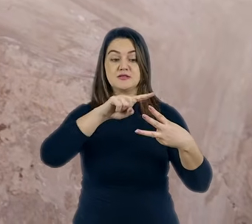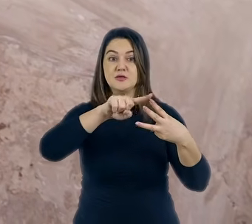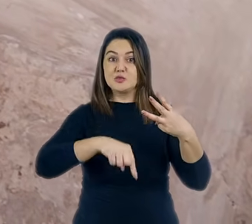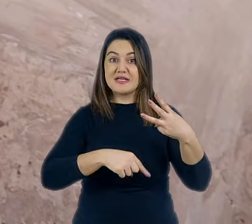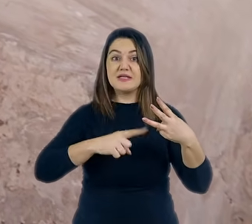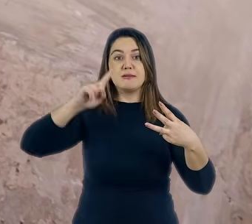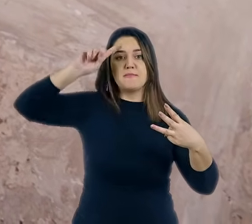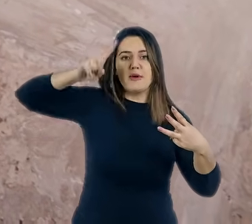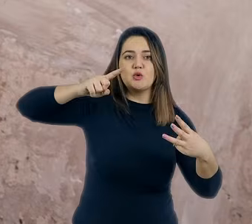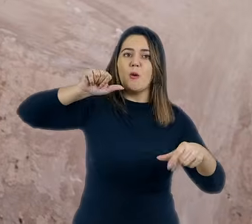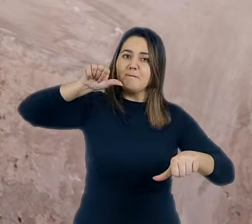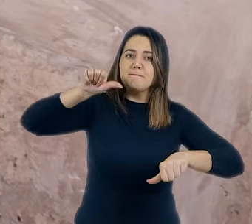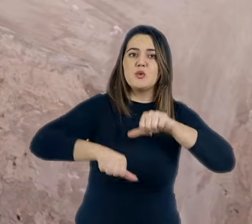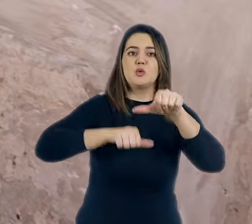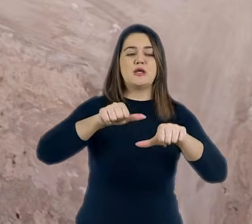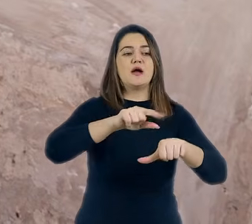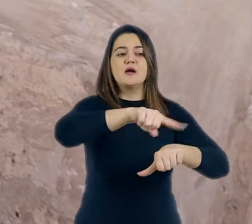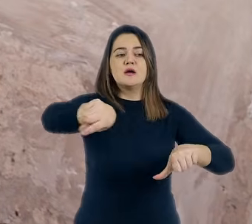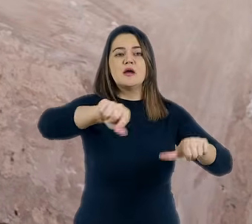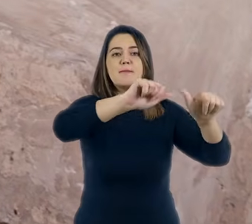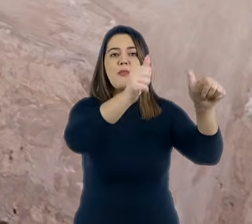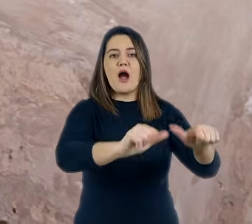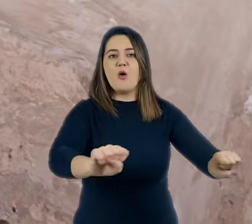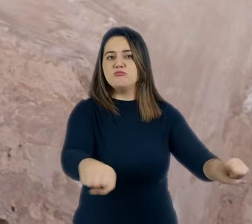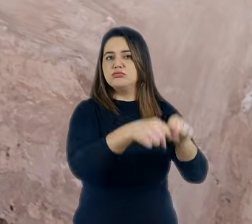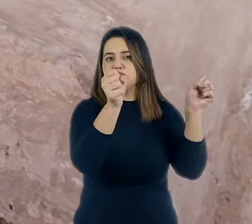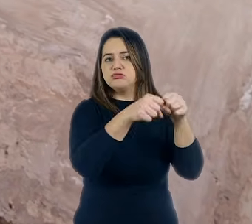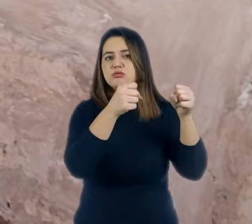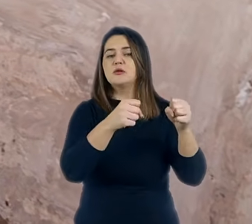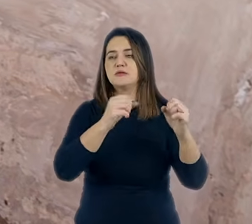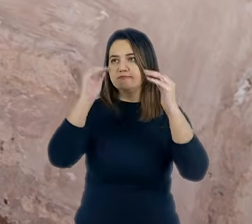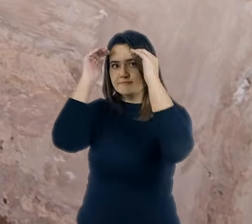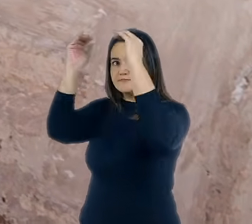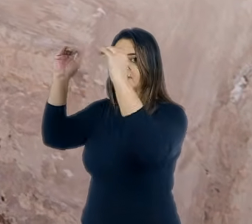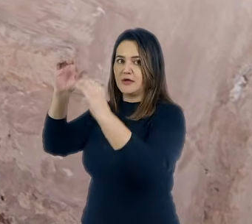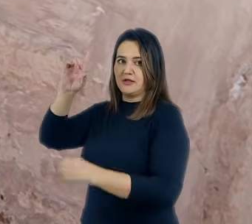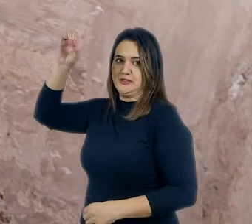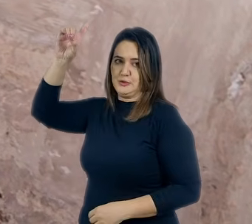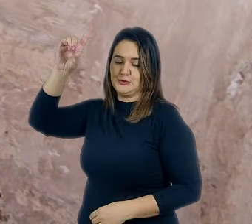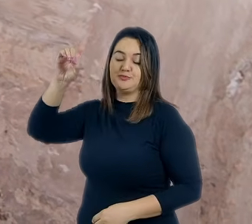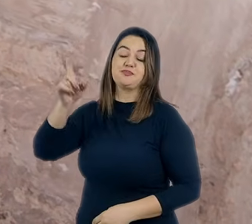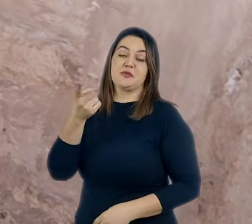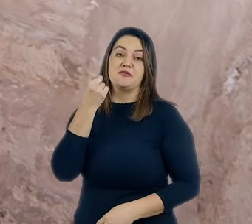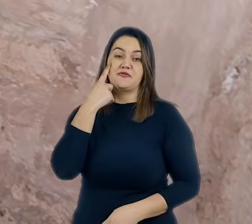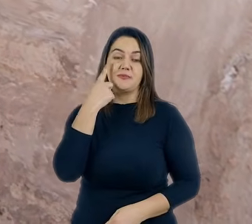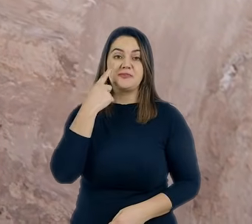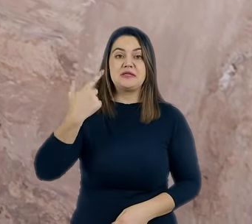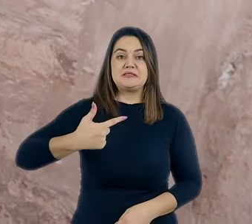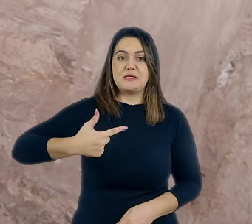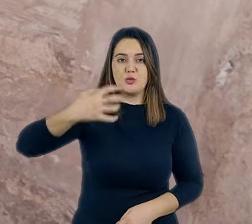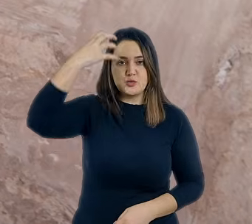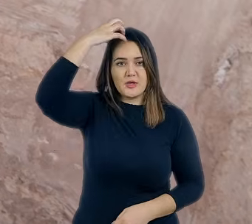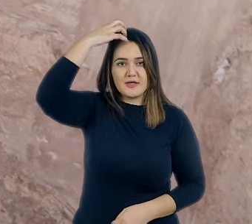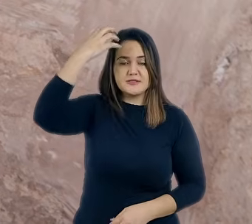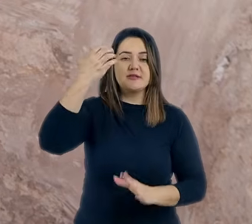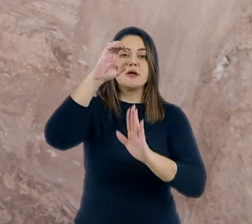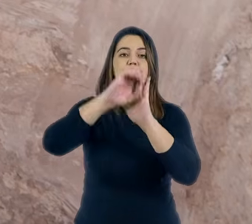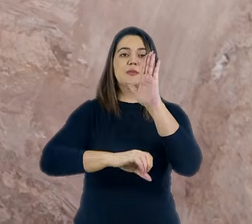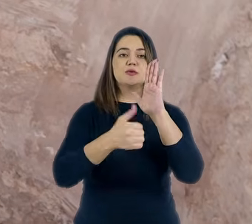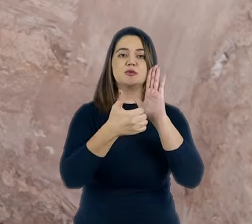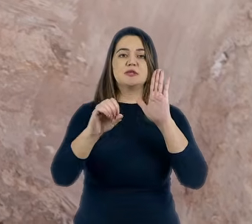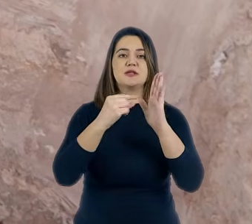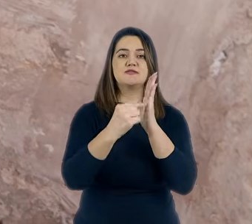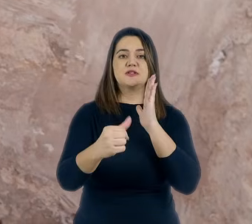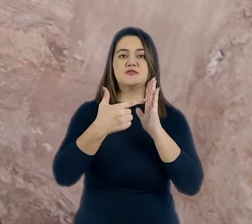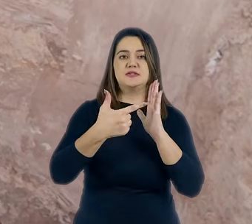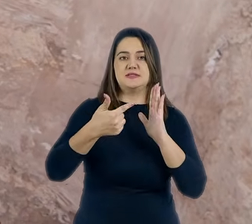aqui na parte sul, no Reino de Judá. Falando da reforma de Jeú, o texto de 2 Reis, capítulo 10,